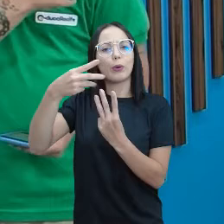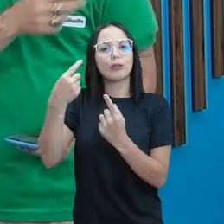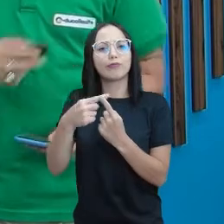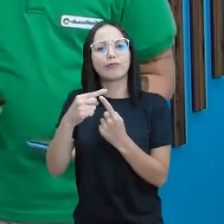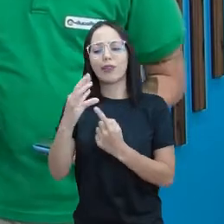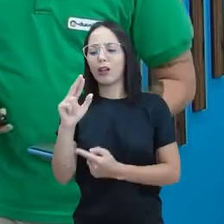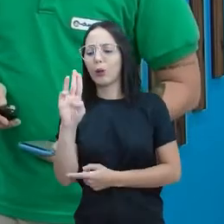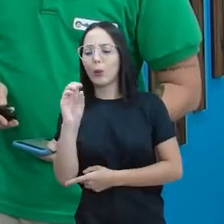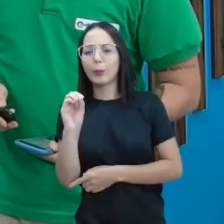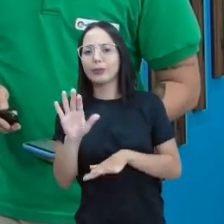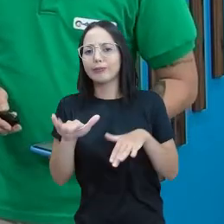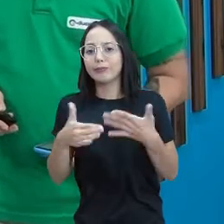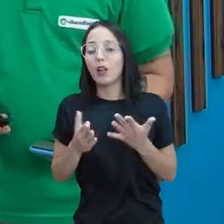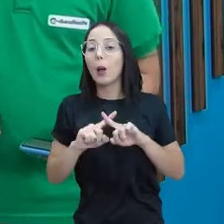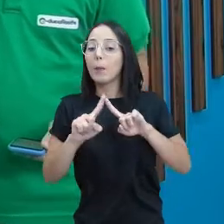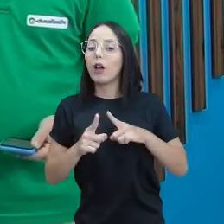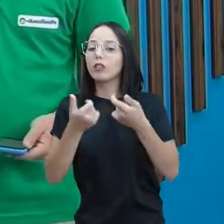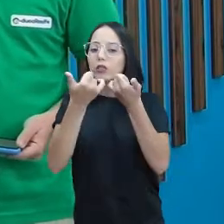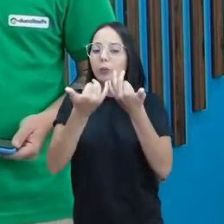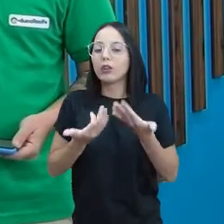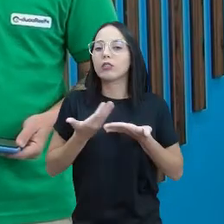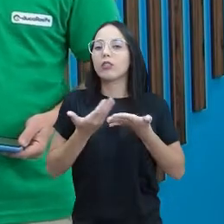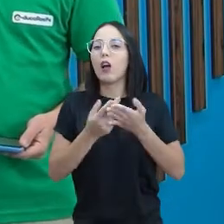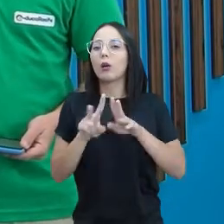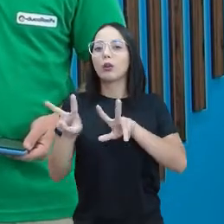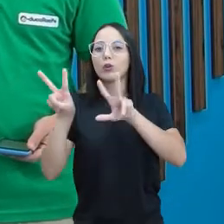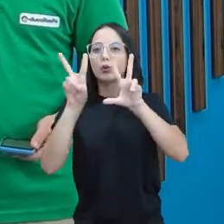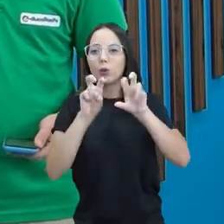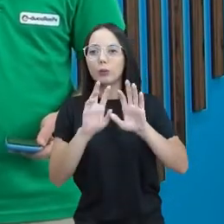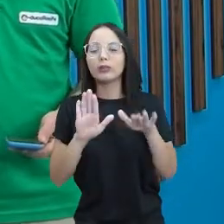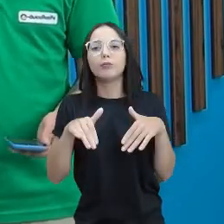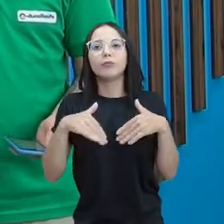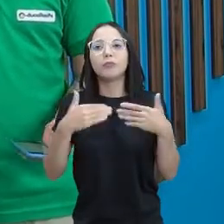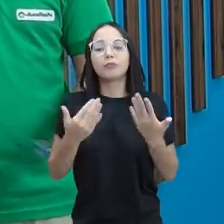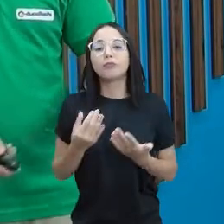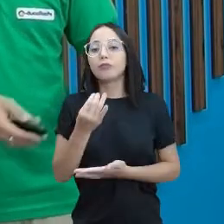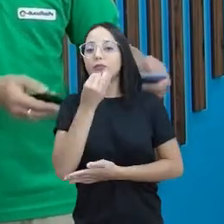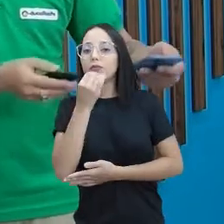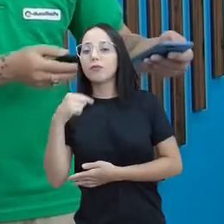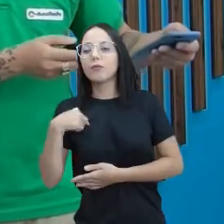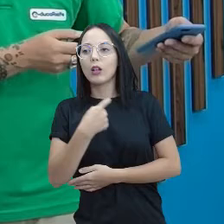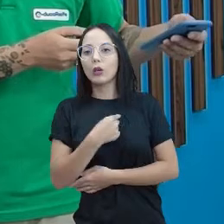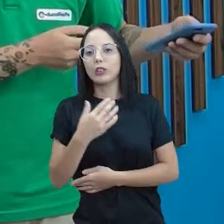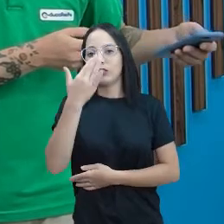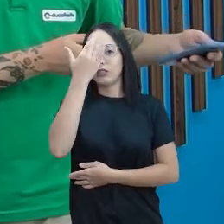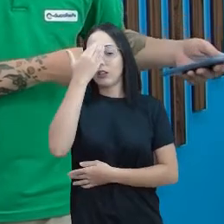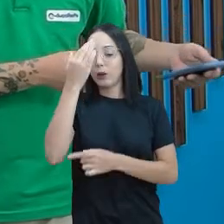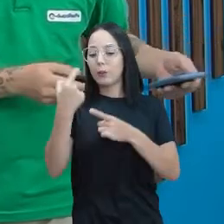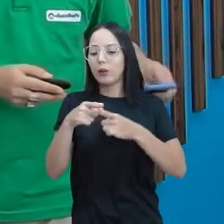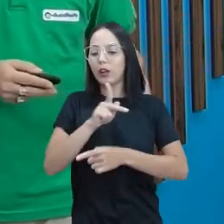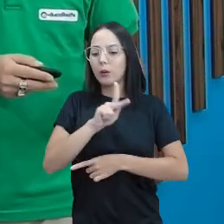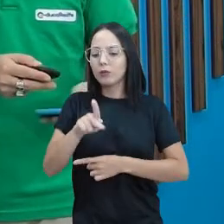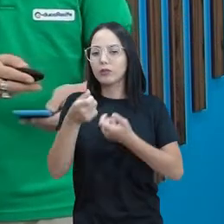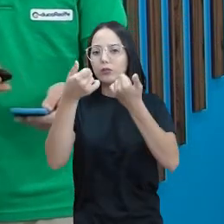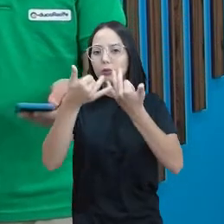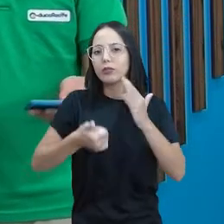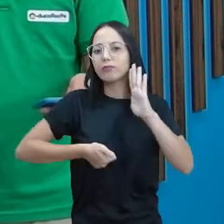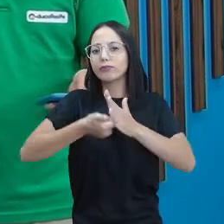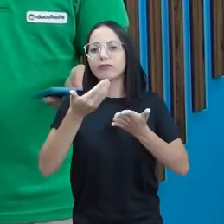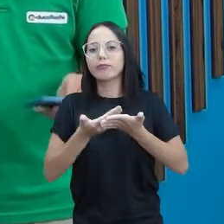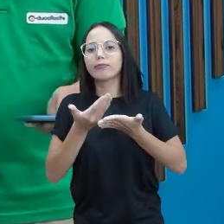trecho da aula tem explicando exatamente isso. Então a gente aqui considerou, né, a professora Briane trabalhou na primeira aula, quase